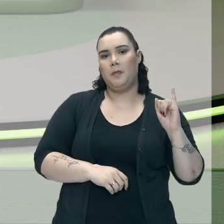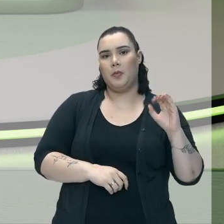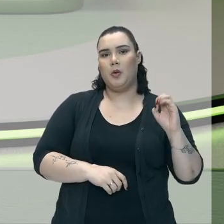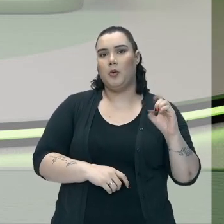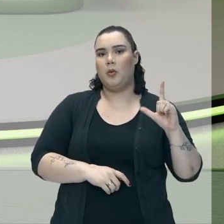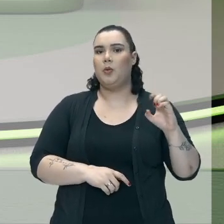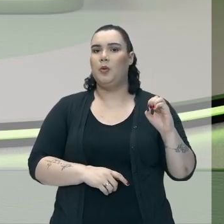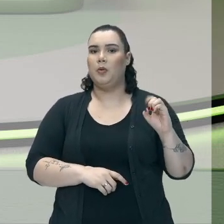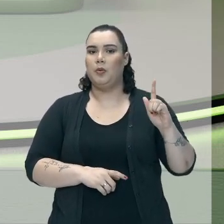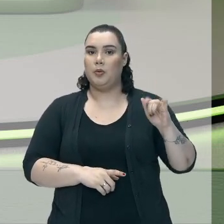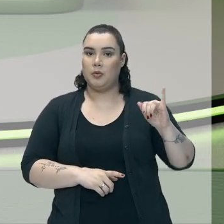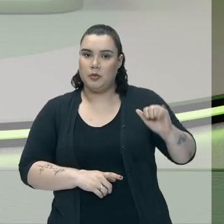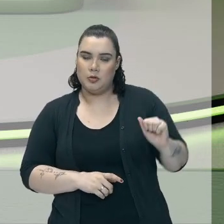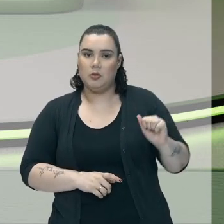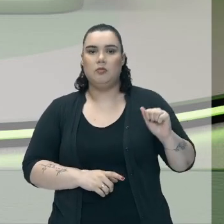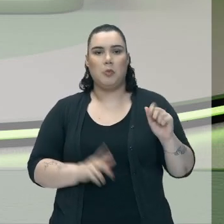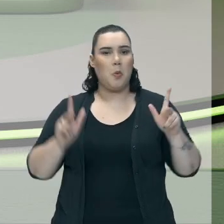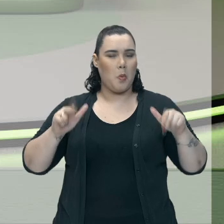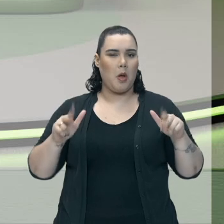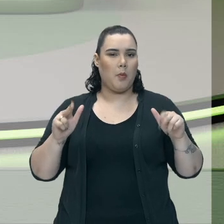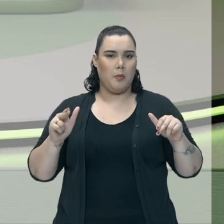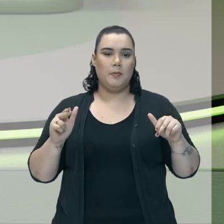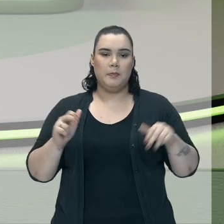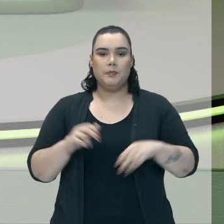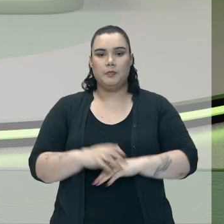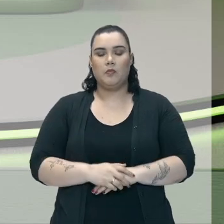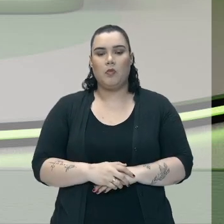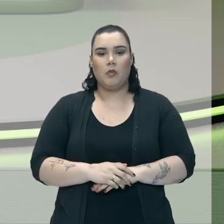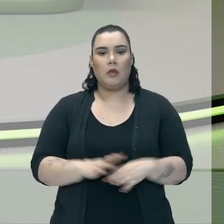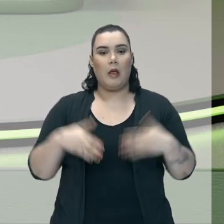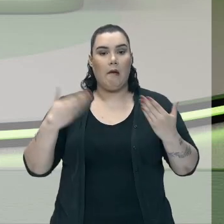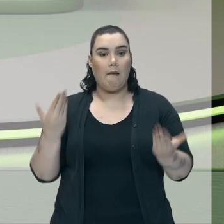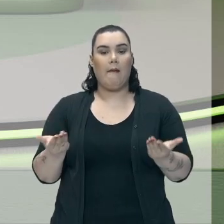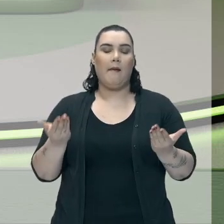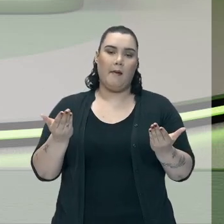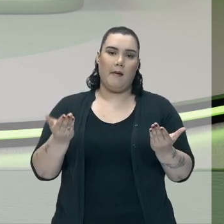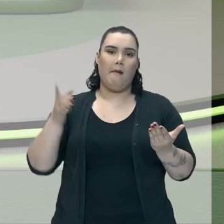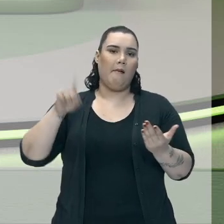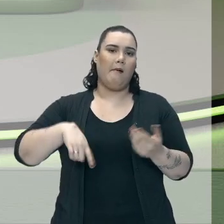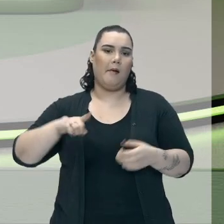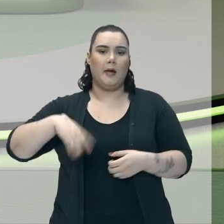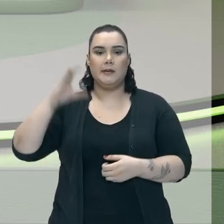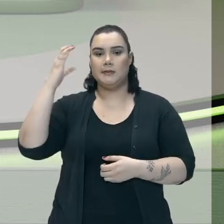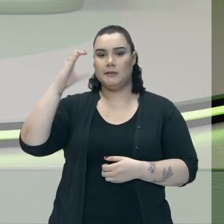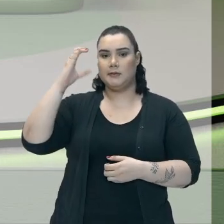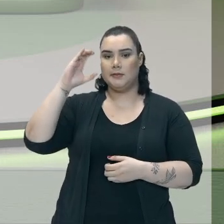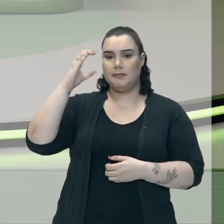para astrobiologia. É uma ciência, né,